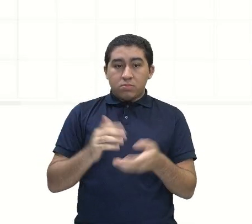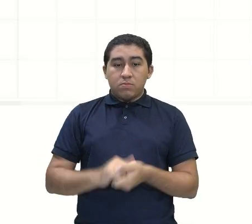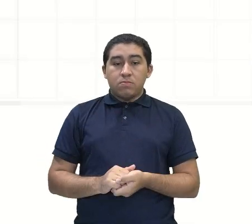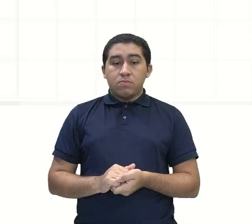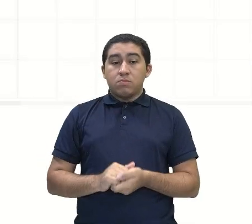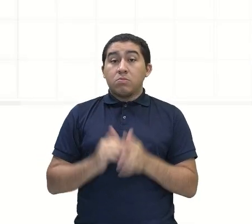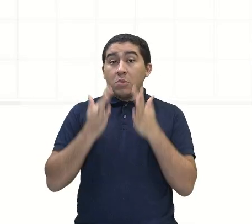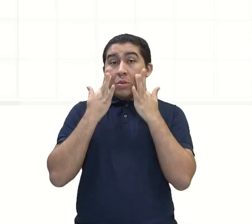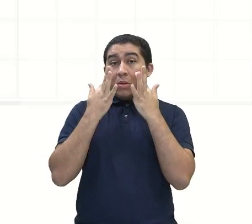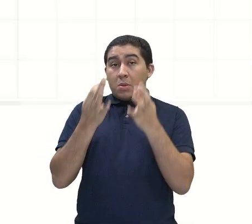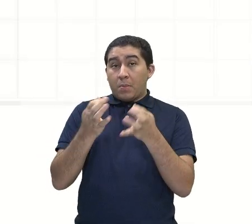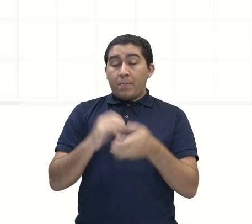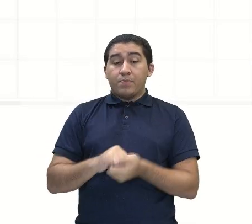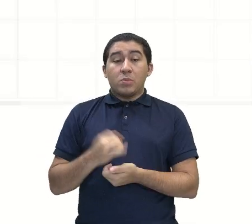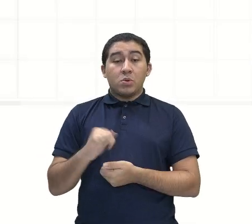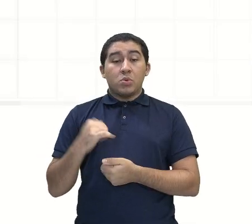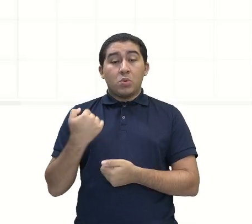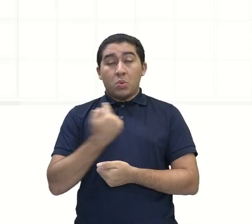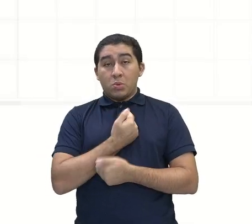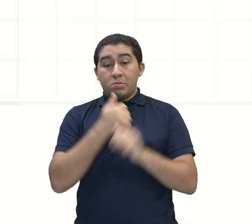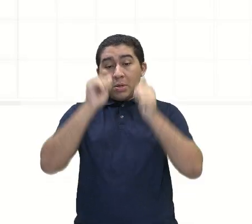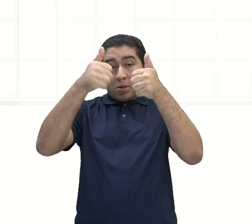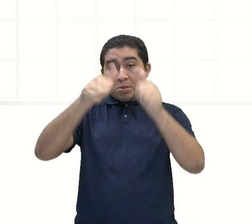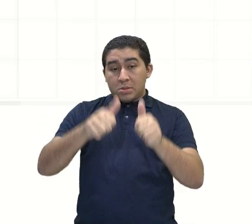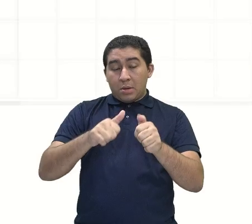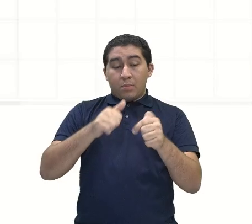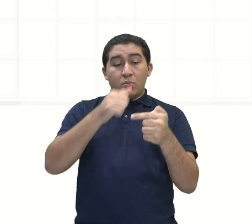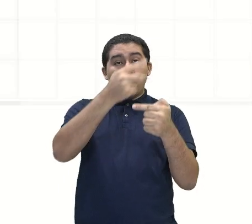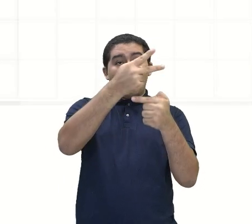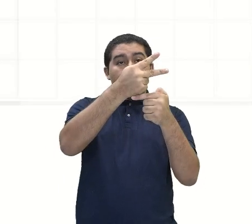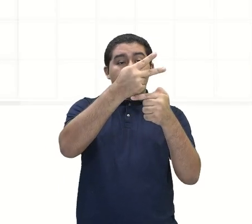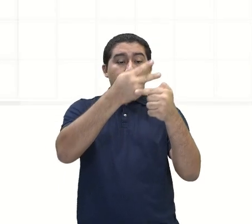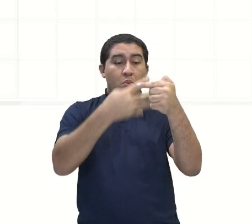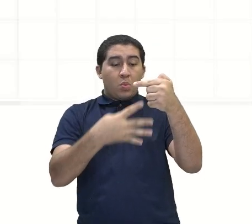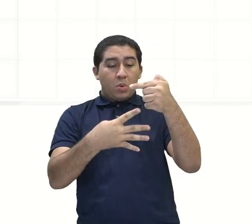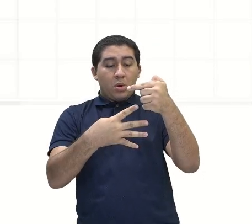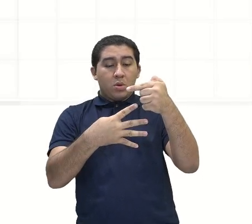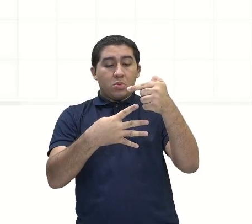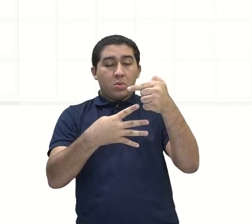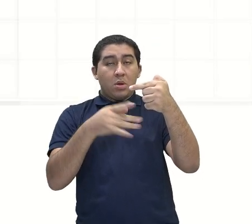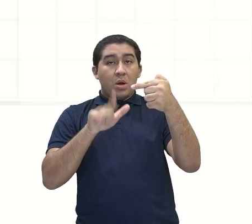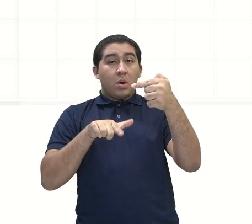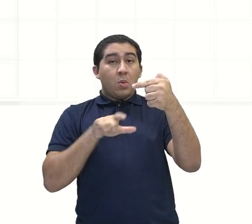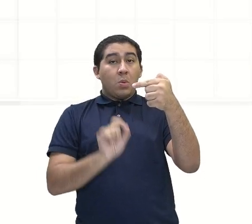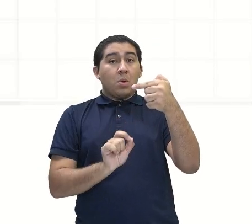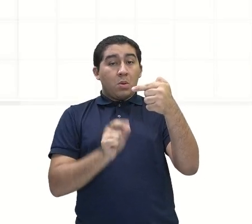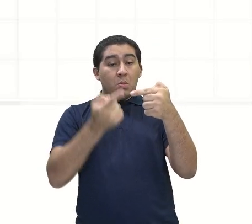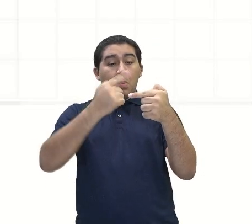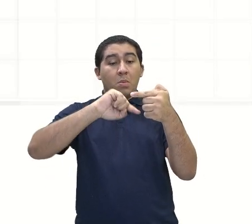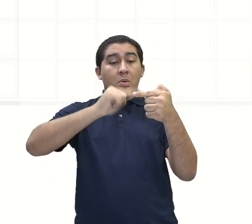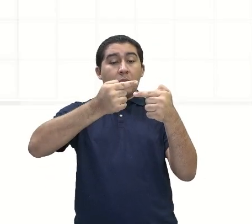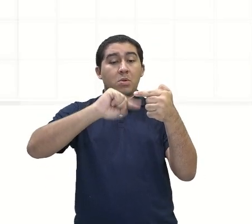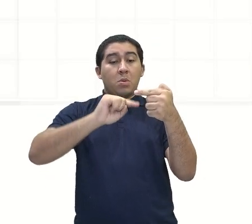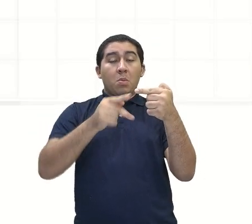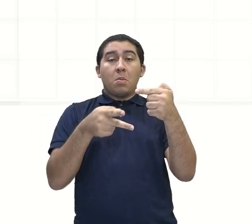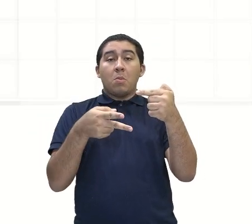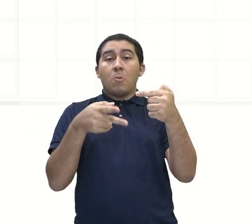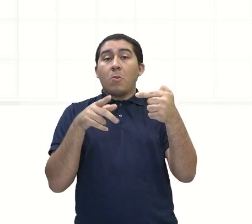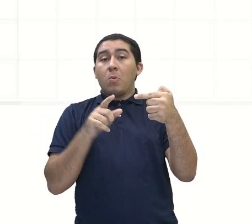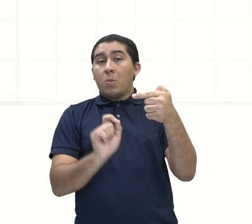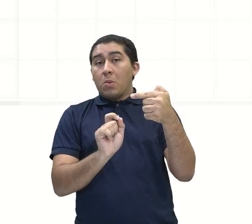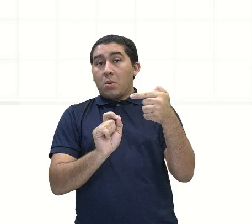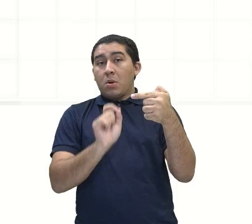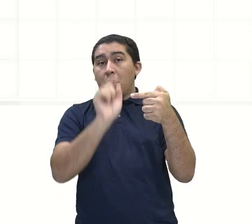Veja, se a gente observar, 2 sobre 4 é uma razão que